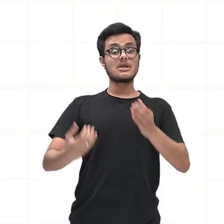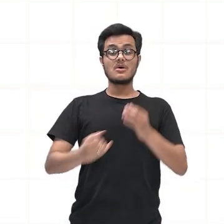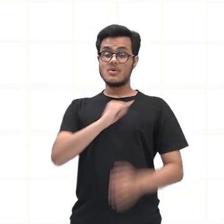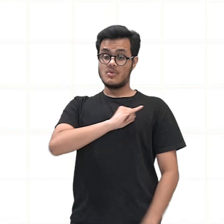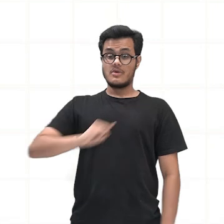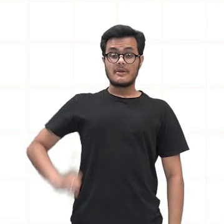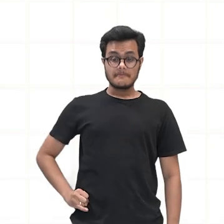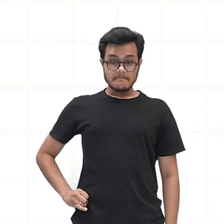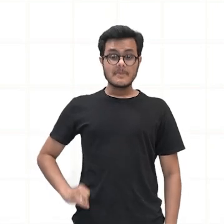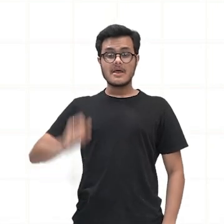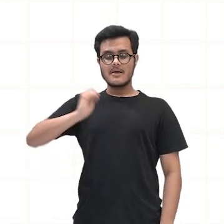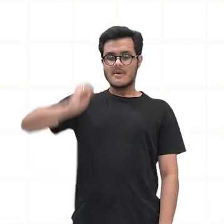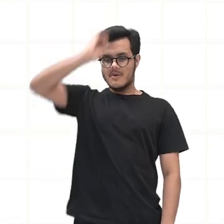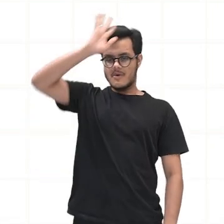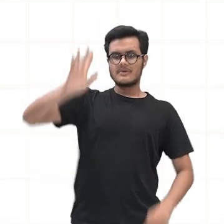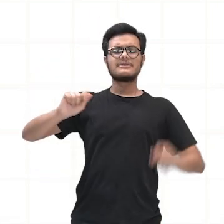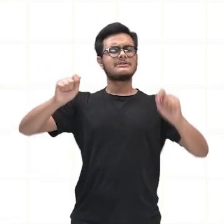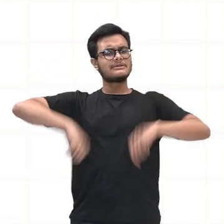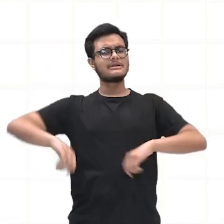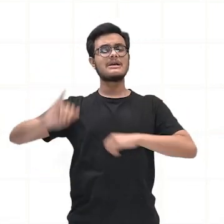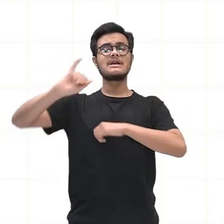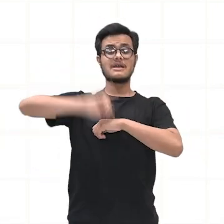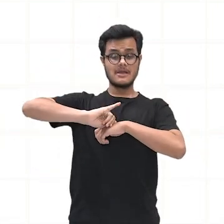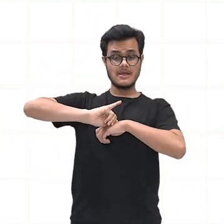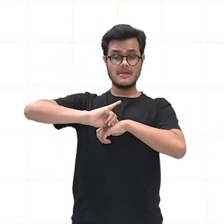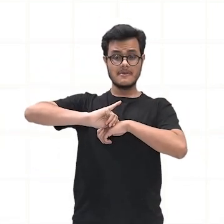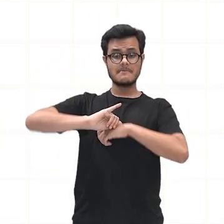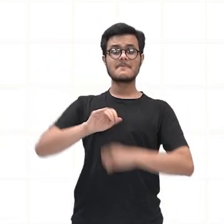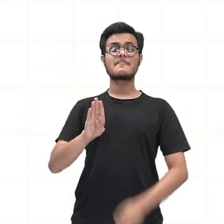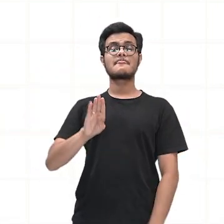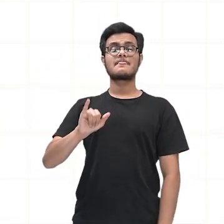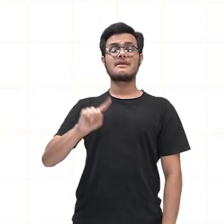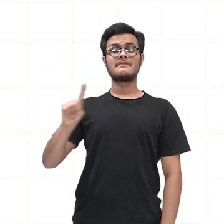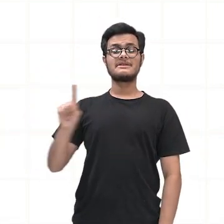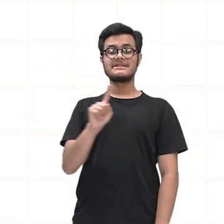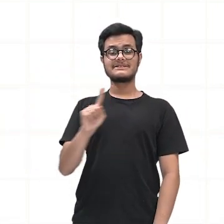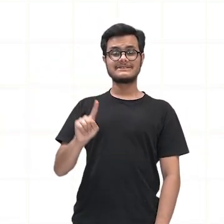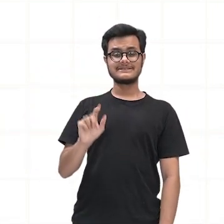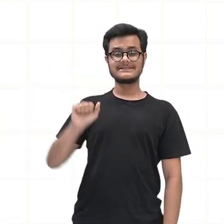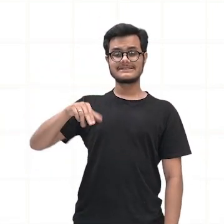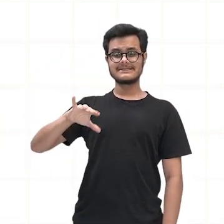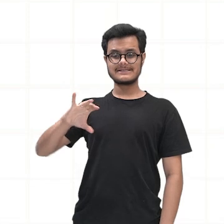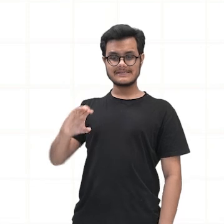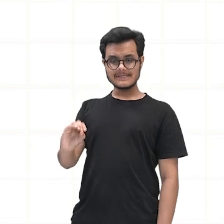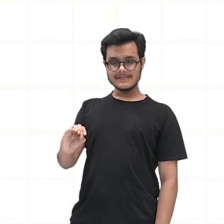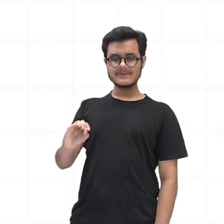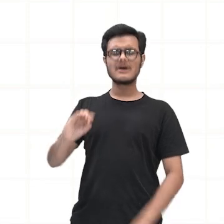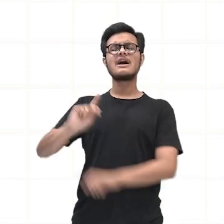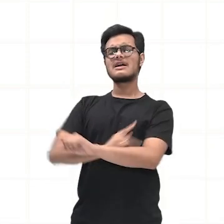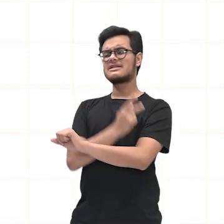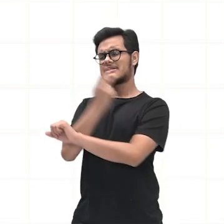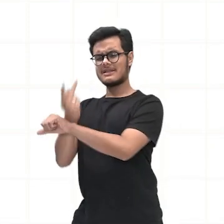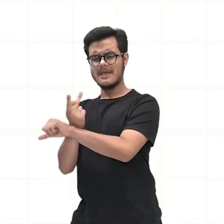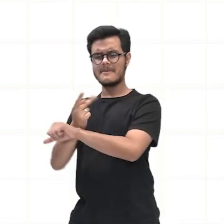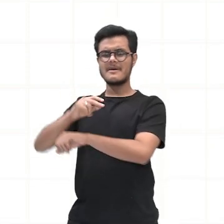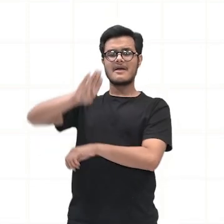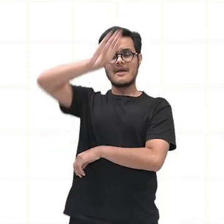Oriente tem aí a sua capital chamada de Bizâncio, que seria conhecida depois